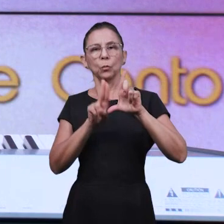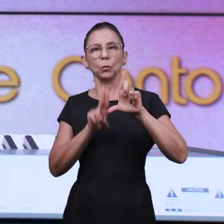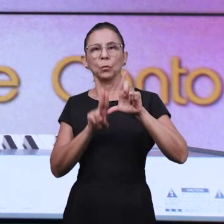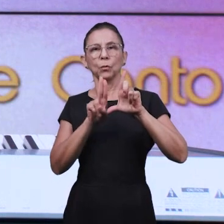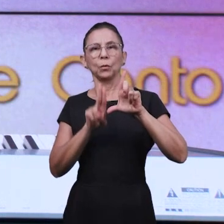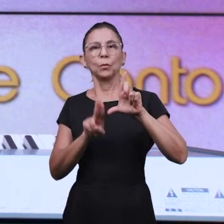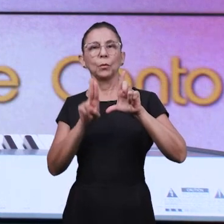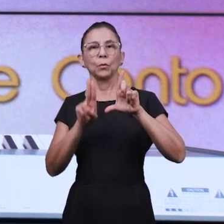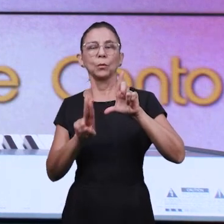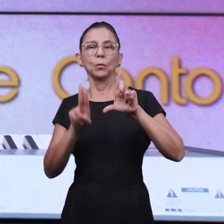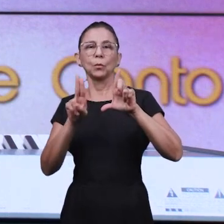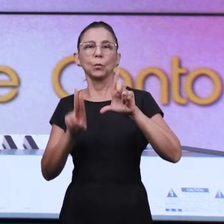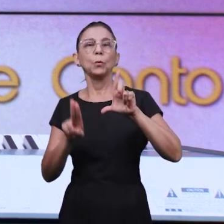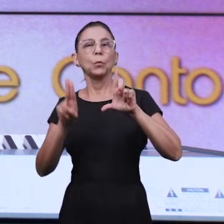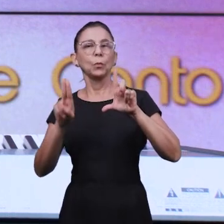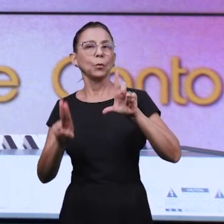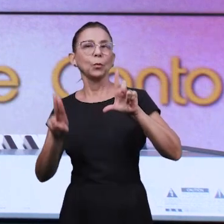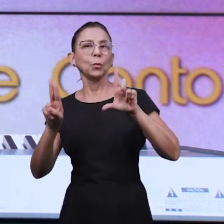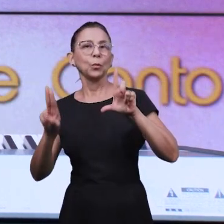Inspiramos.